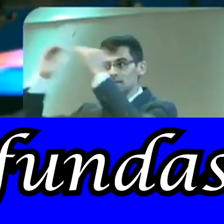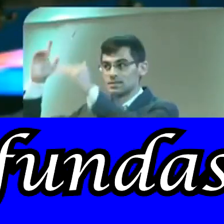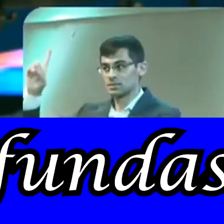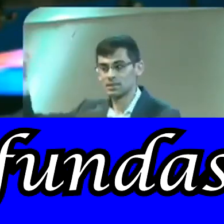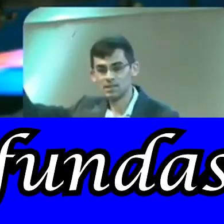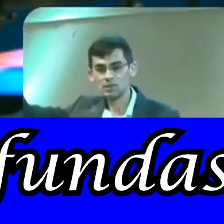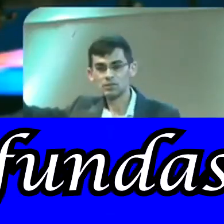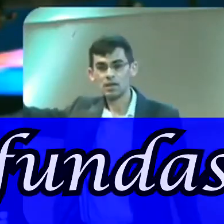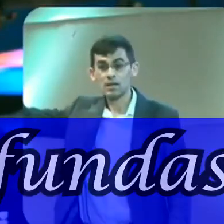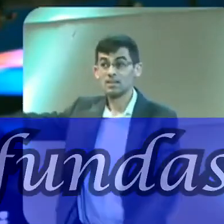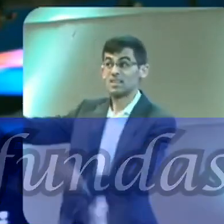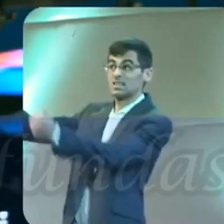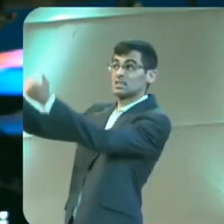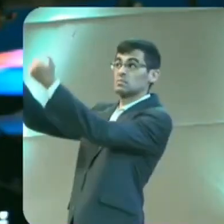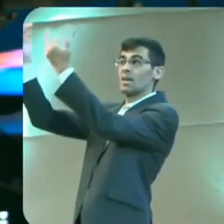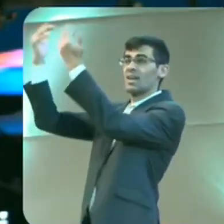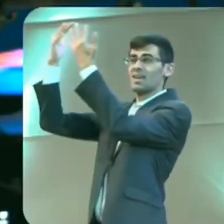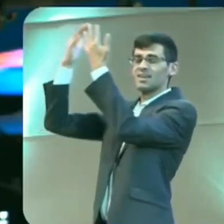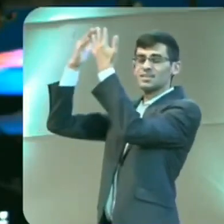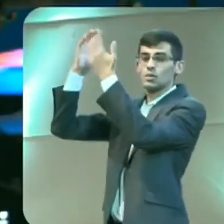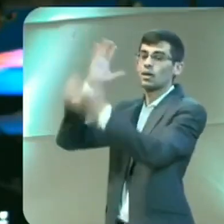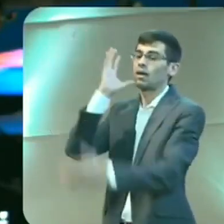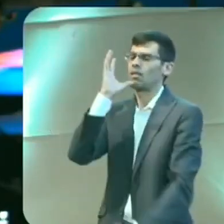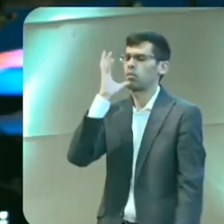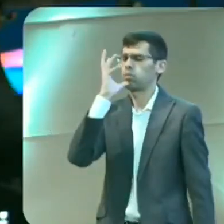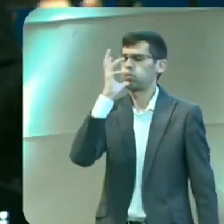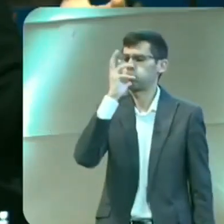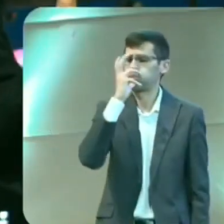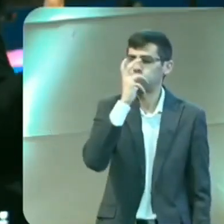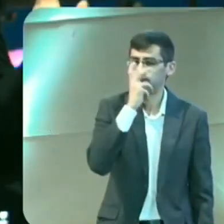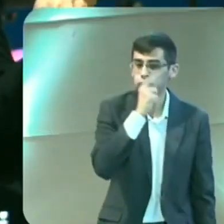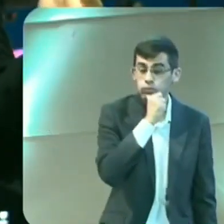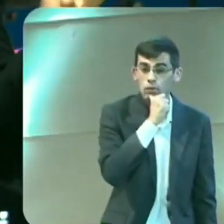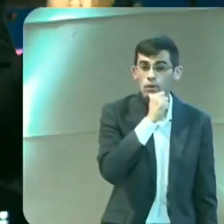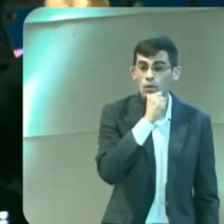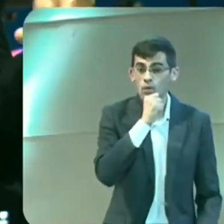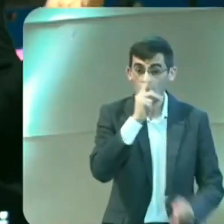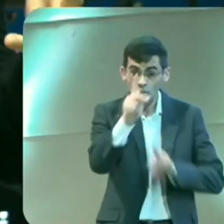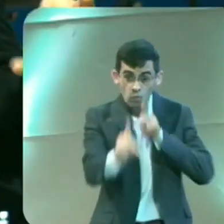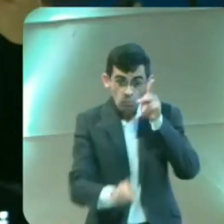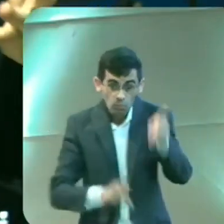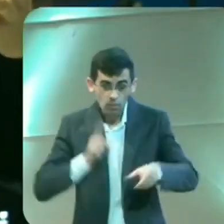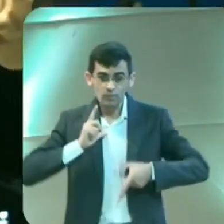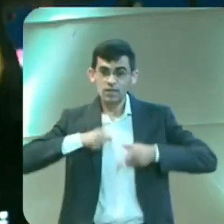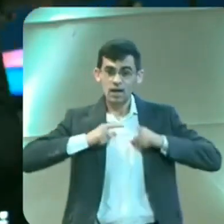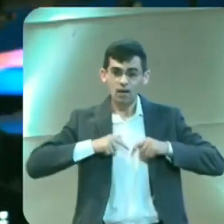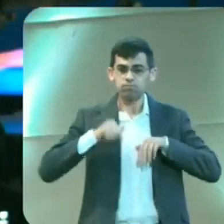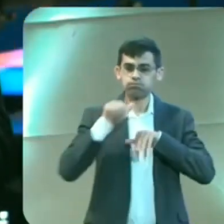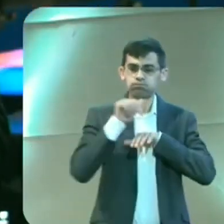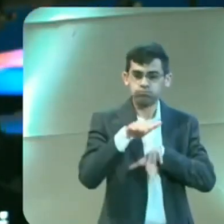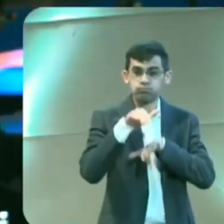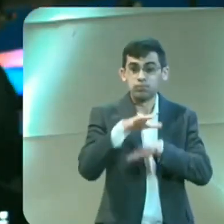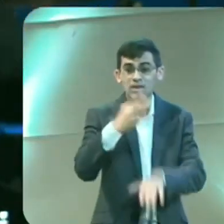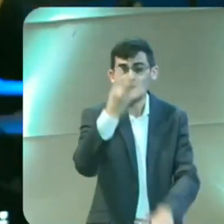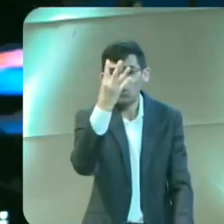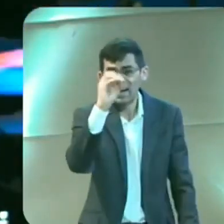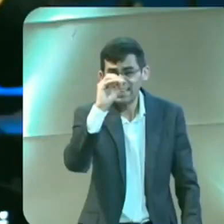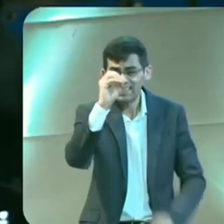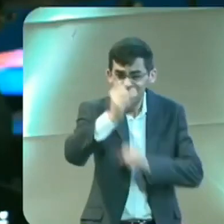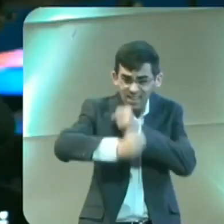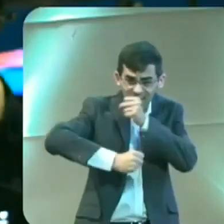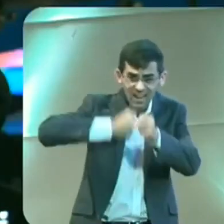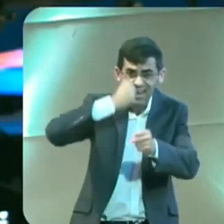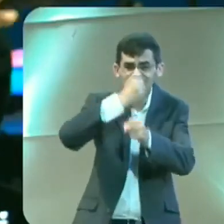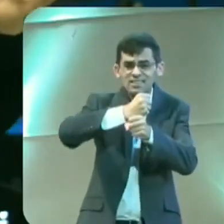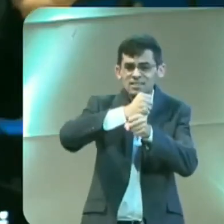de Deus atrasam na nossa vida. Ah, o povo de Israel andou 40 anos no deserto. Eles estavam em